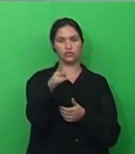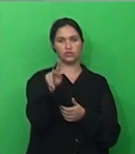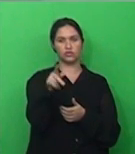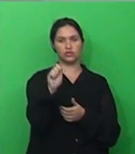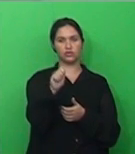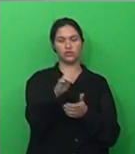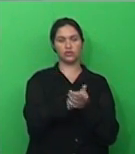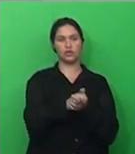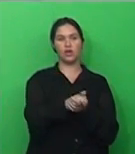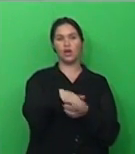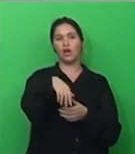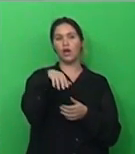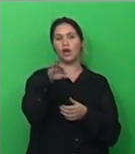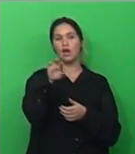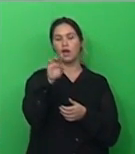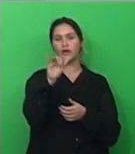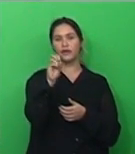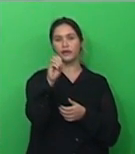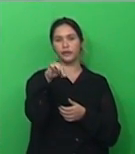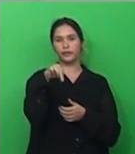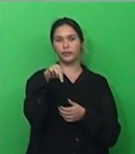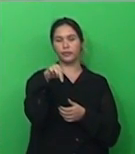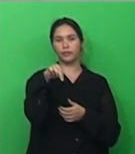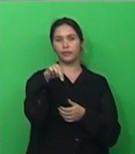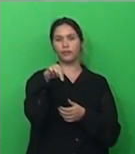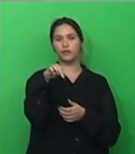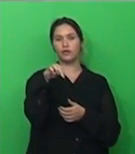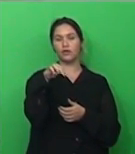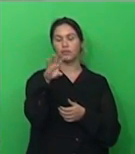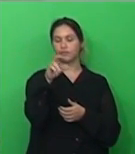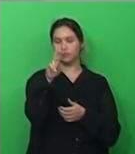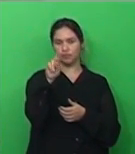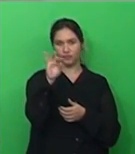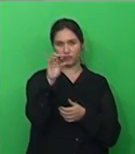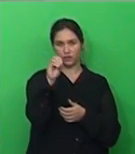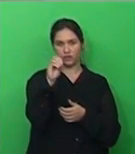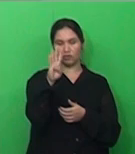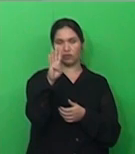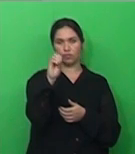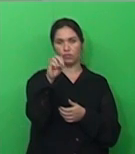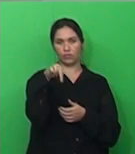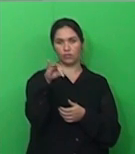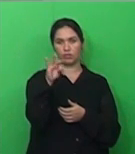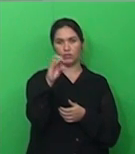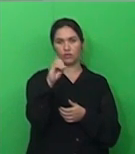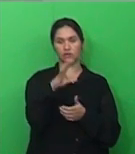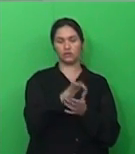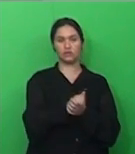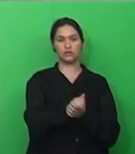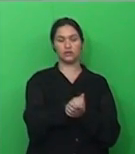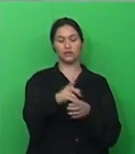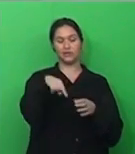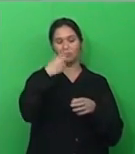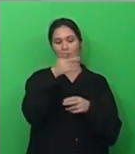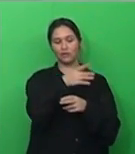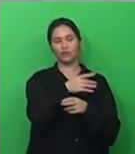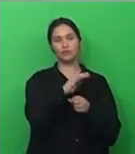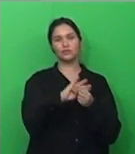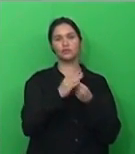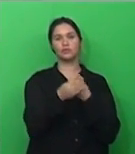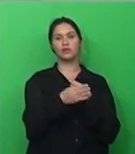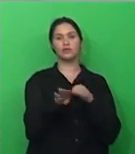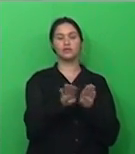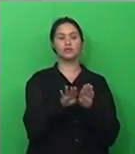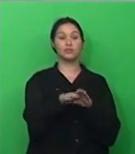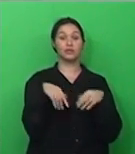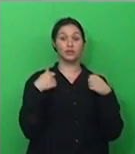Rio Bonito, todos esses bairros também estão carentes de Laranjinha, todos esses bairros também estão carentes